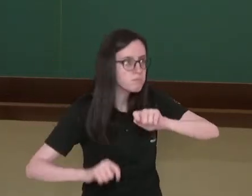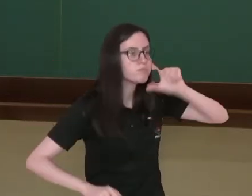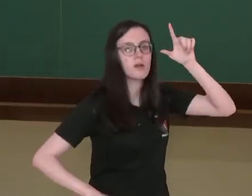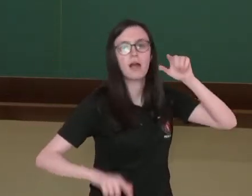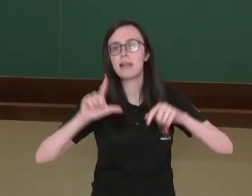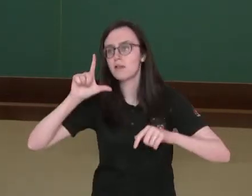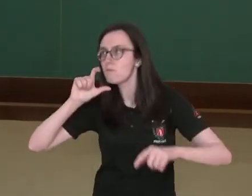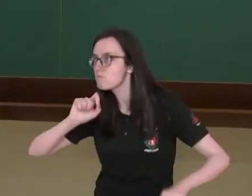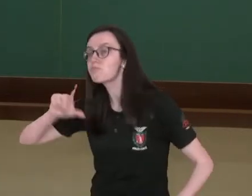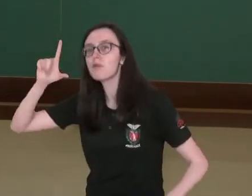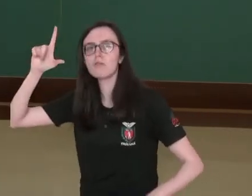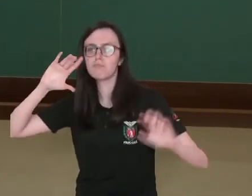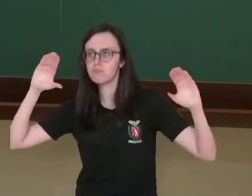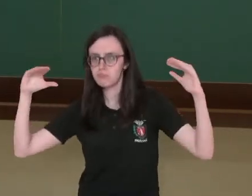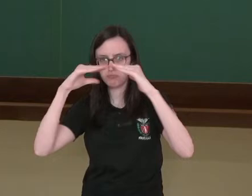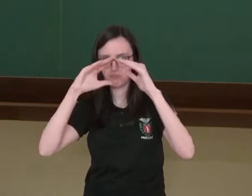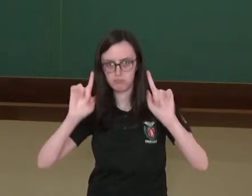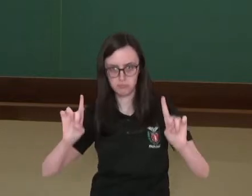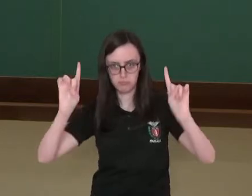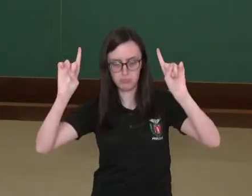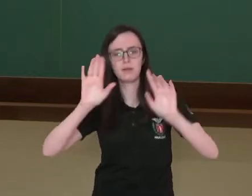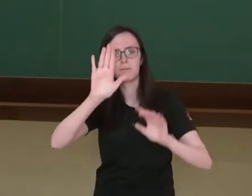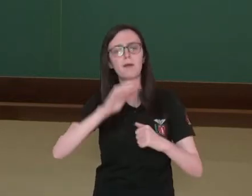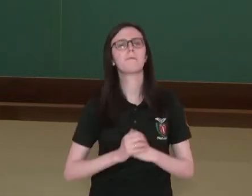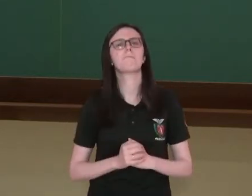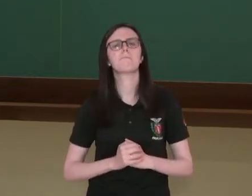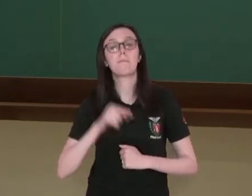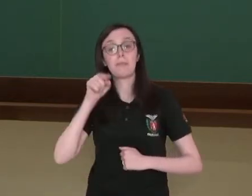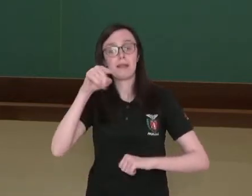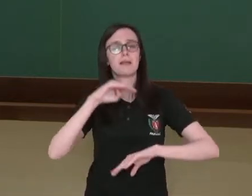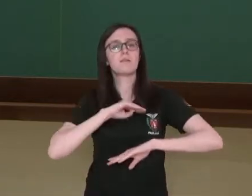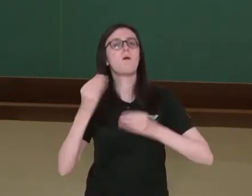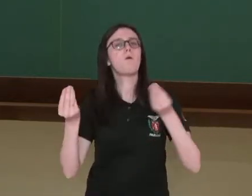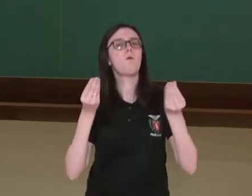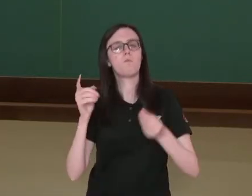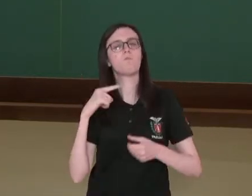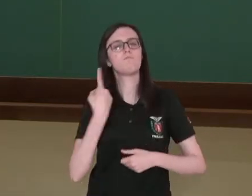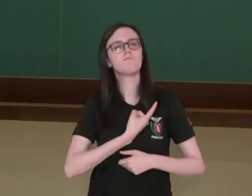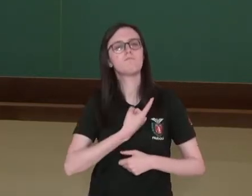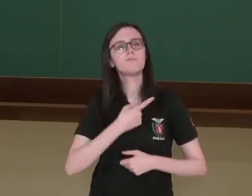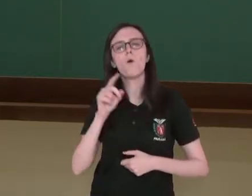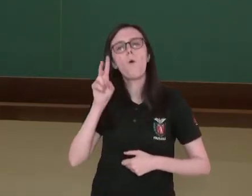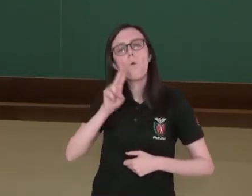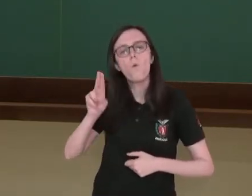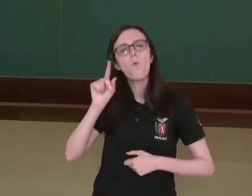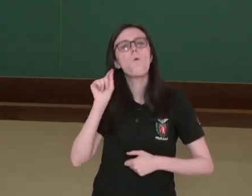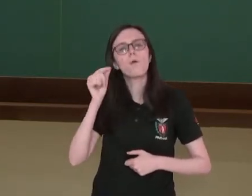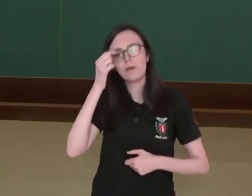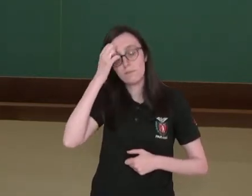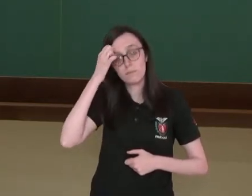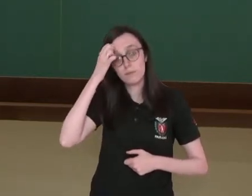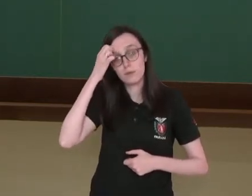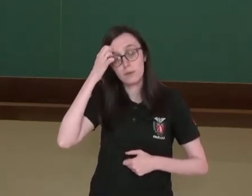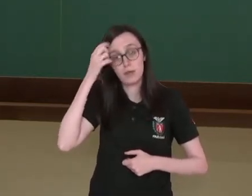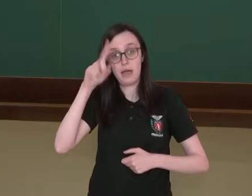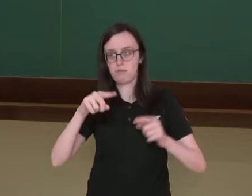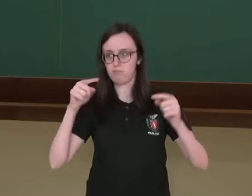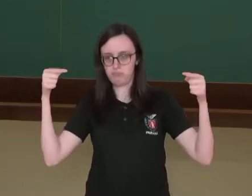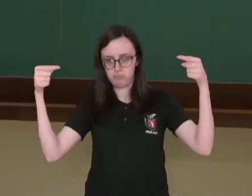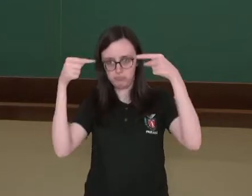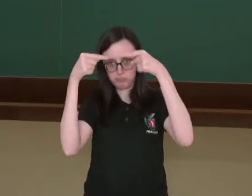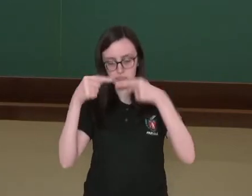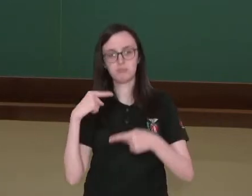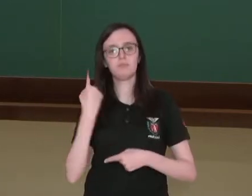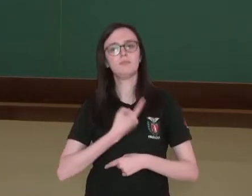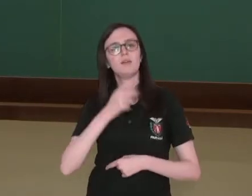obviamente, também vai ter um aumento. Daí, nessa situação, nós dizemos que a gente vai usar, são grandezas diretamente proporcional, e a